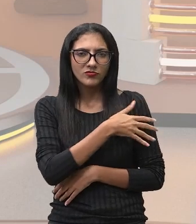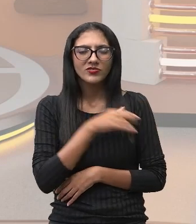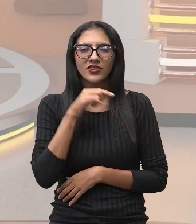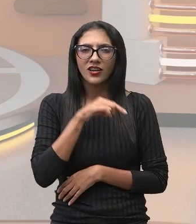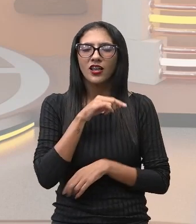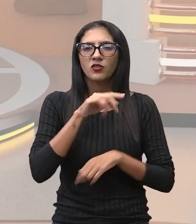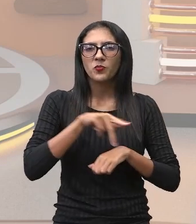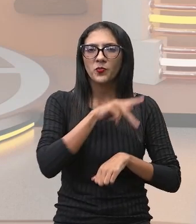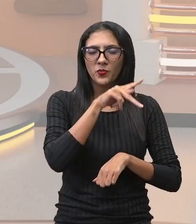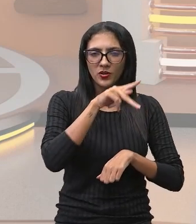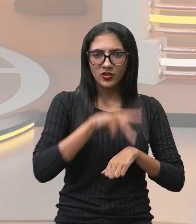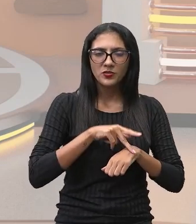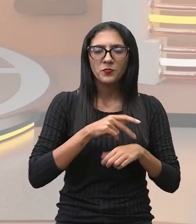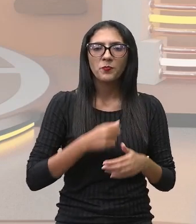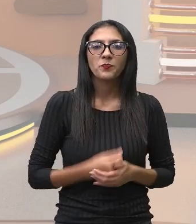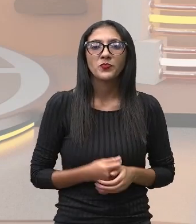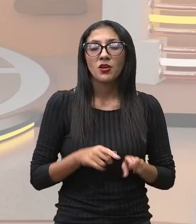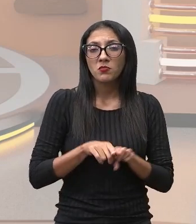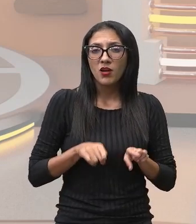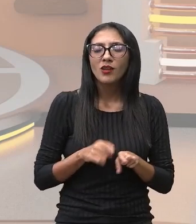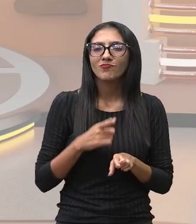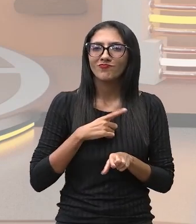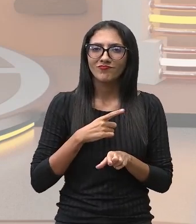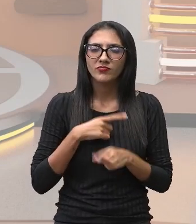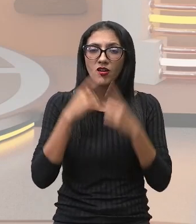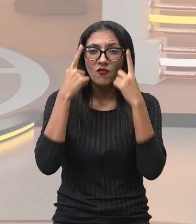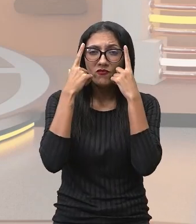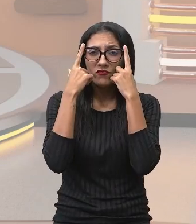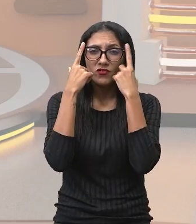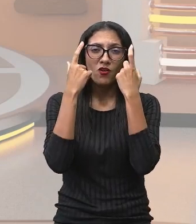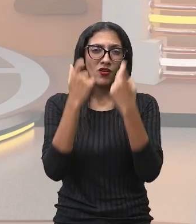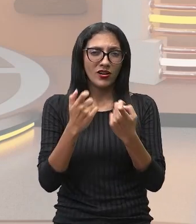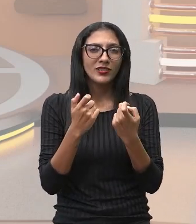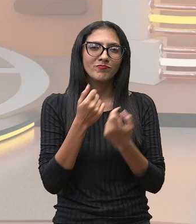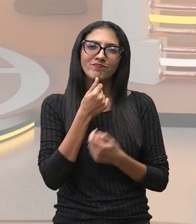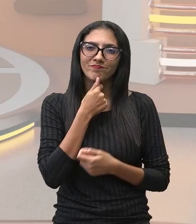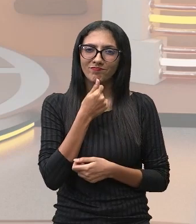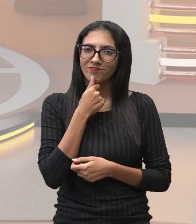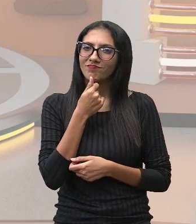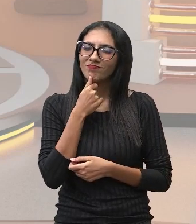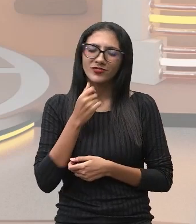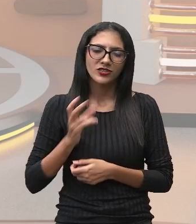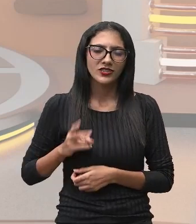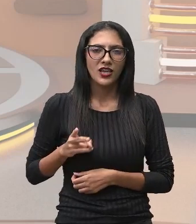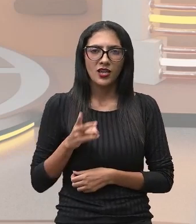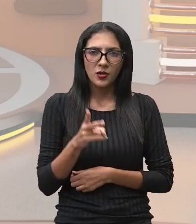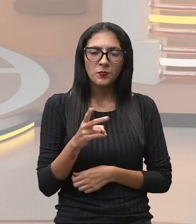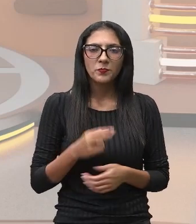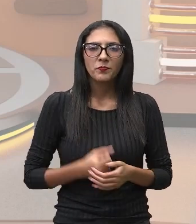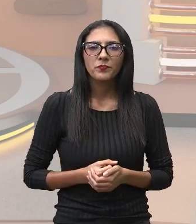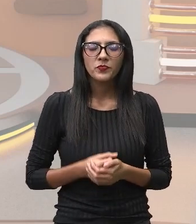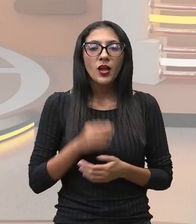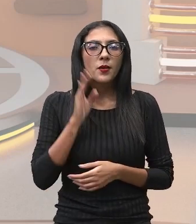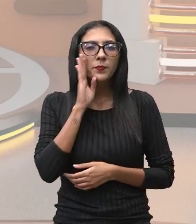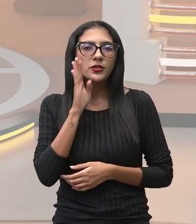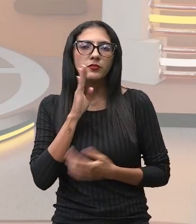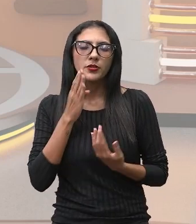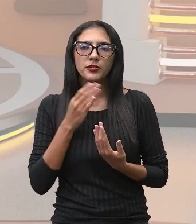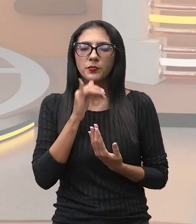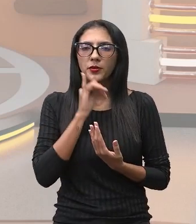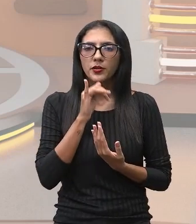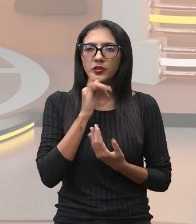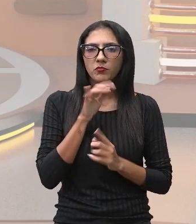né? Porém, a violência ela ainda continua no país, né? Principalmente motivada aí por